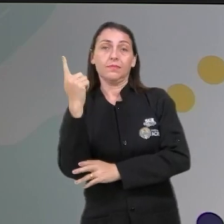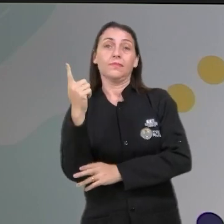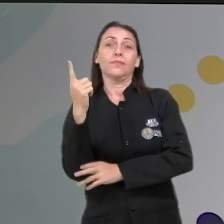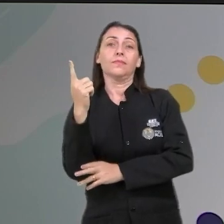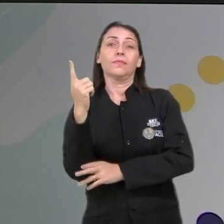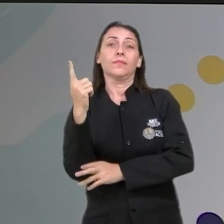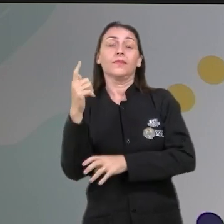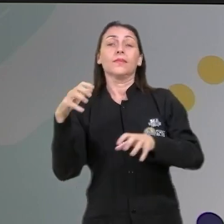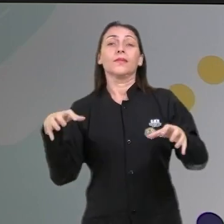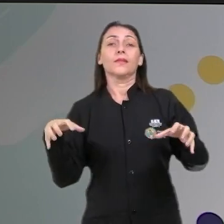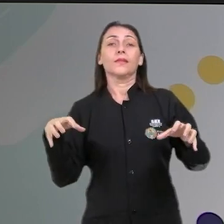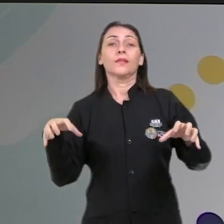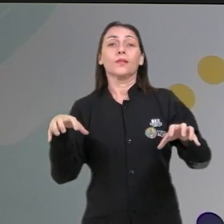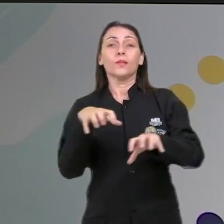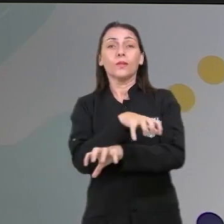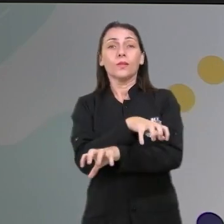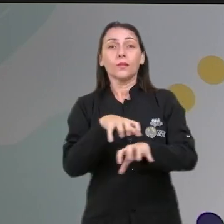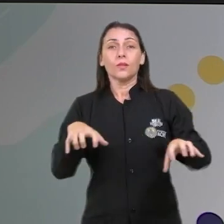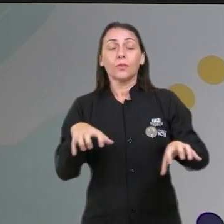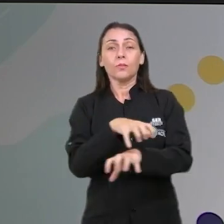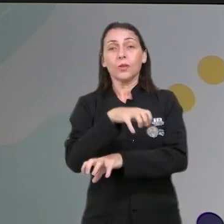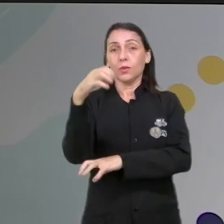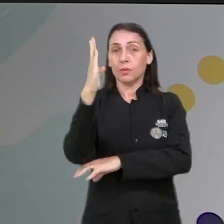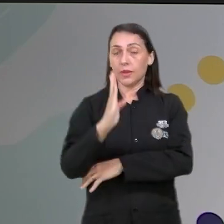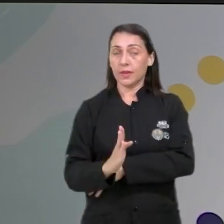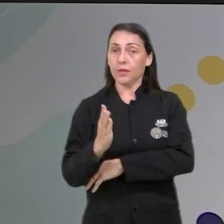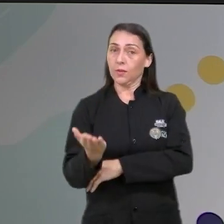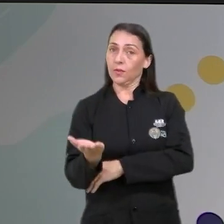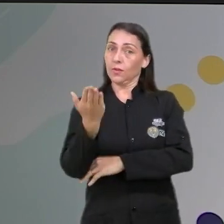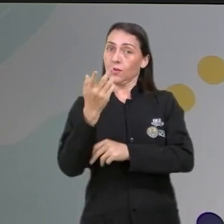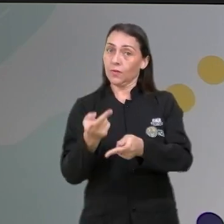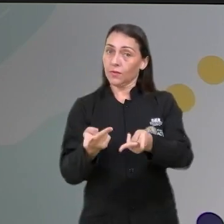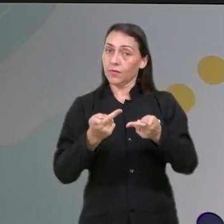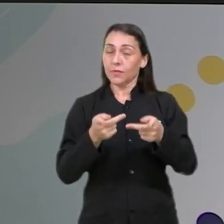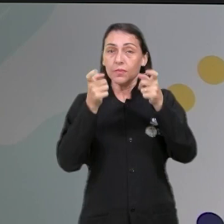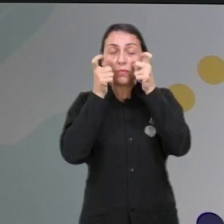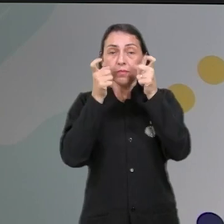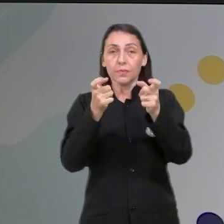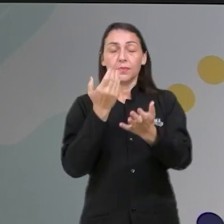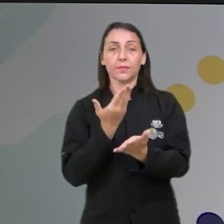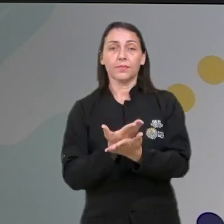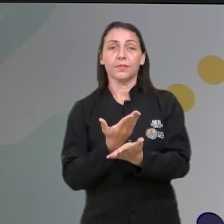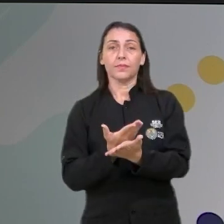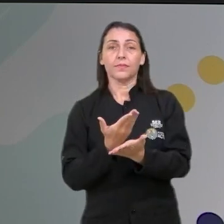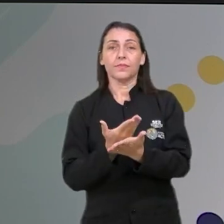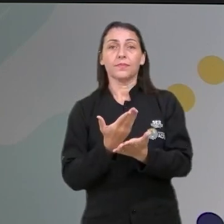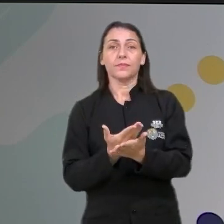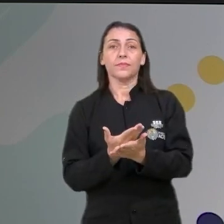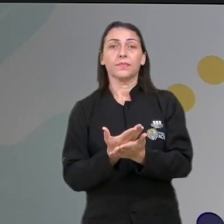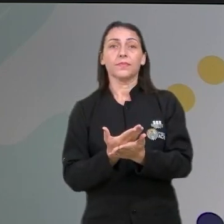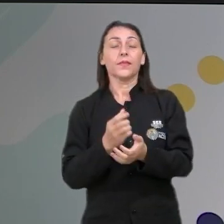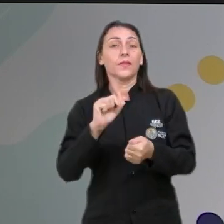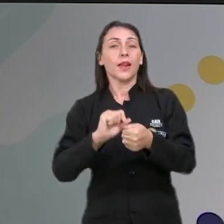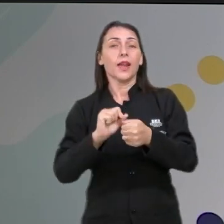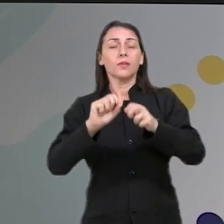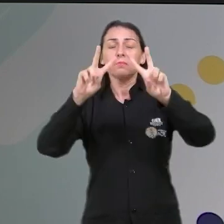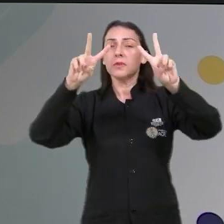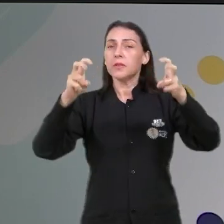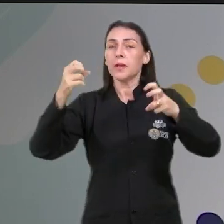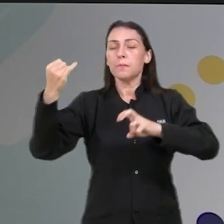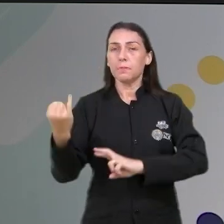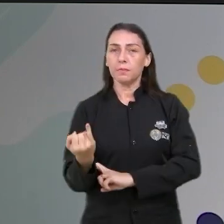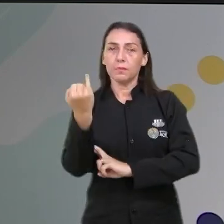domínios morfoclimáticos do Brasil. Então, convido você a estar totalmente ligado aí na aula e vamos lá falar sobre esse assunto que é